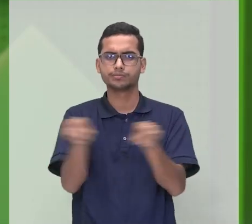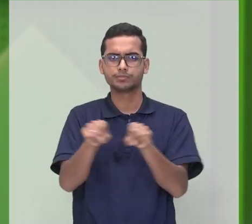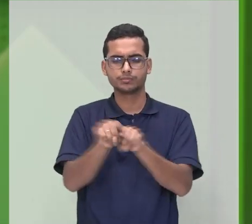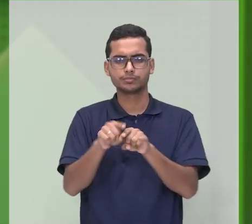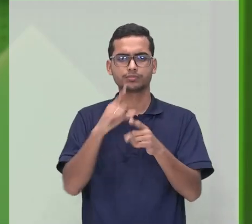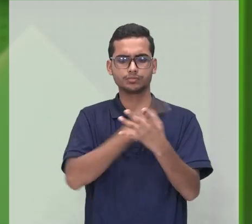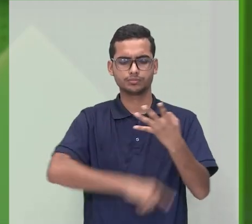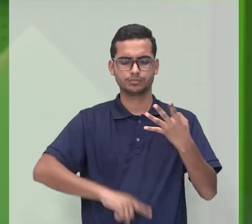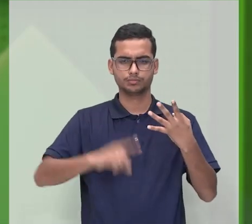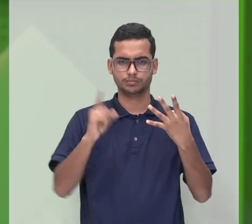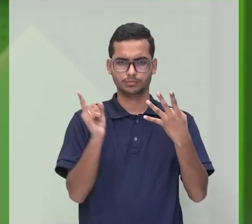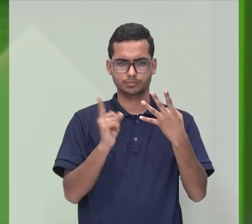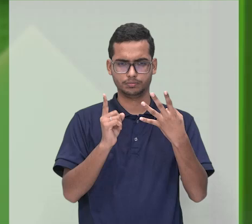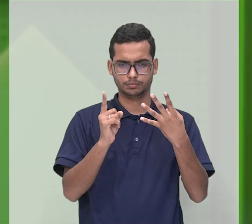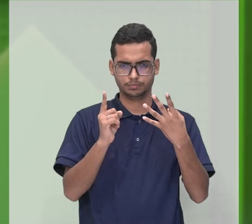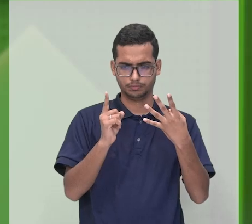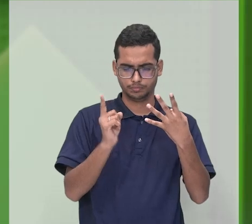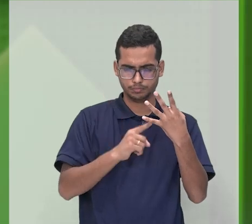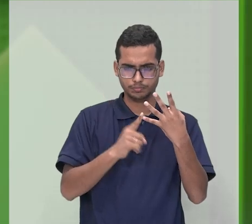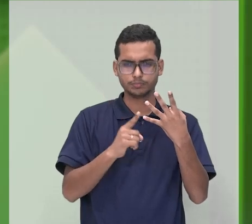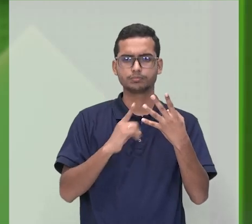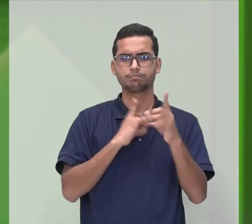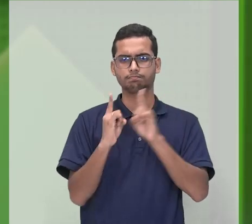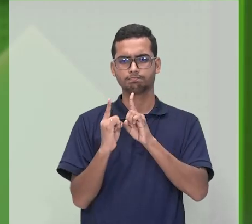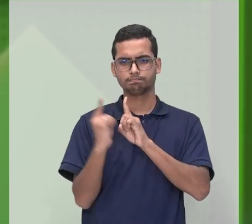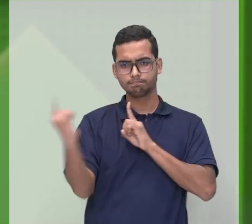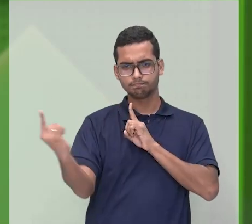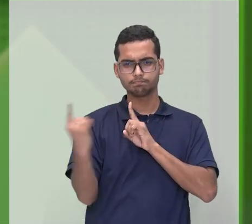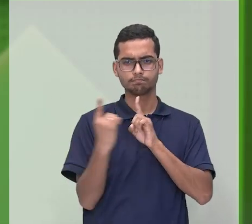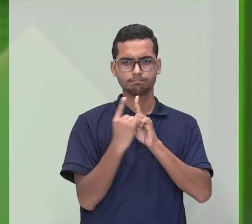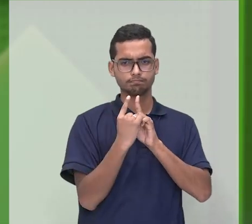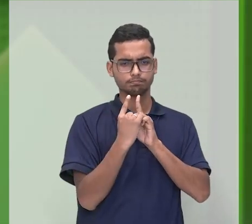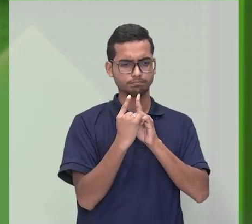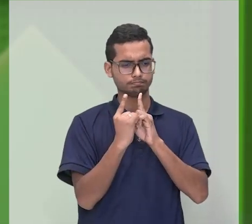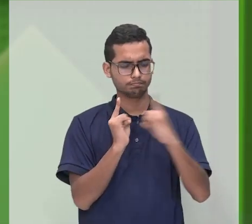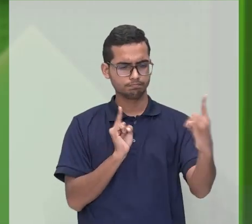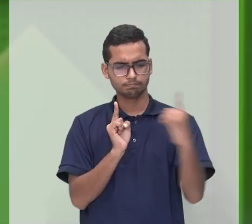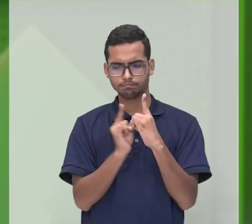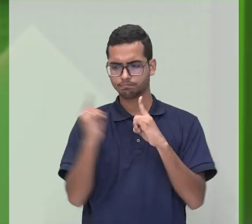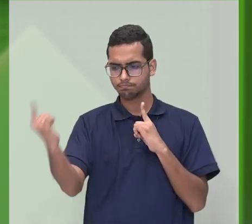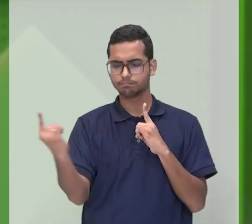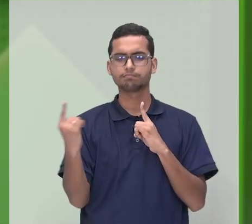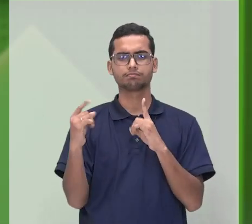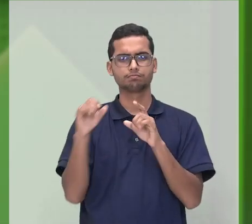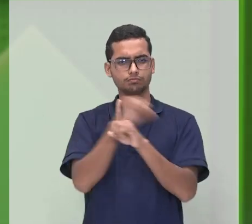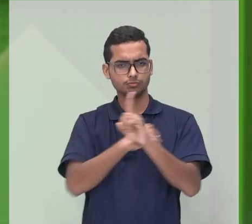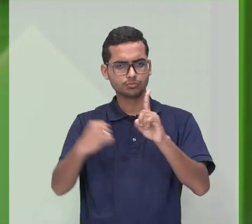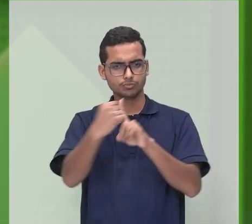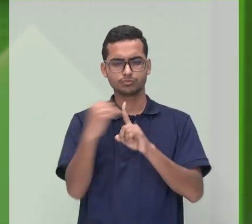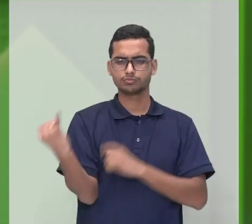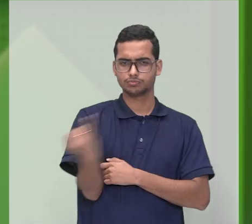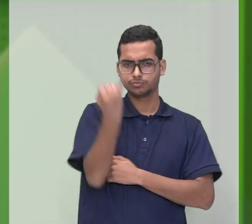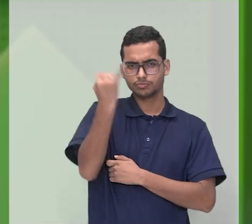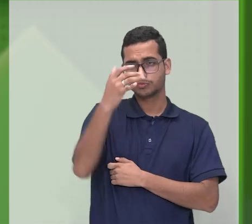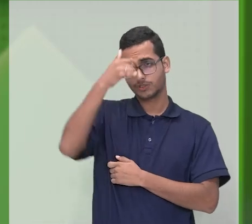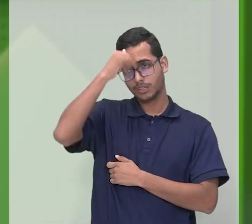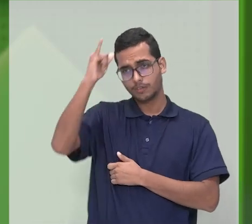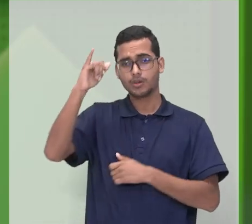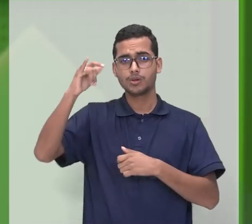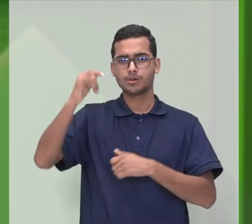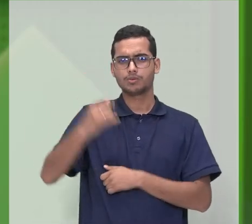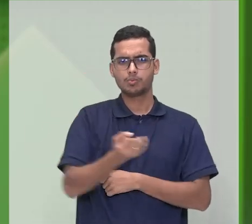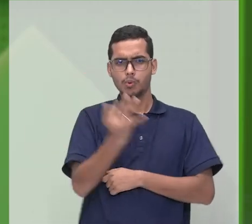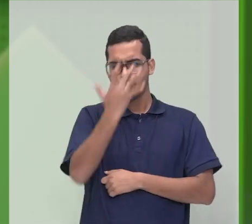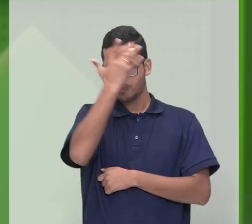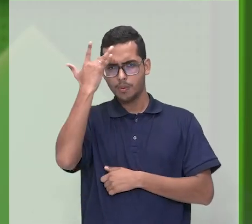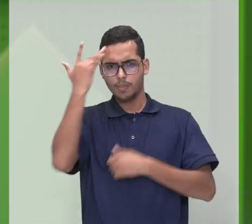né, social, evitar ali a questão da aglomeração, da gente ver ali que não faz bem, né,